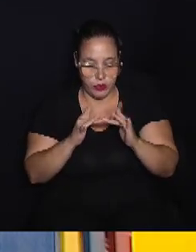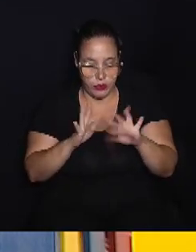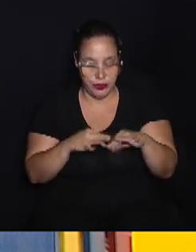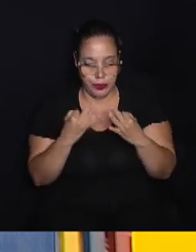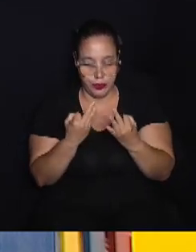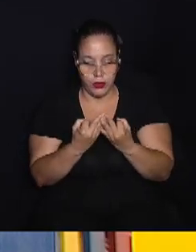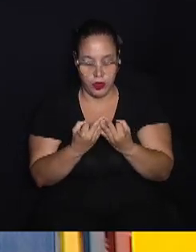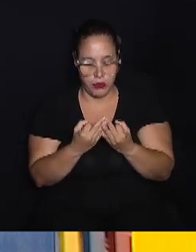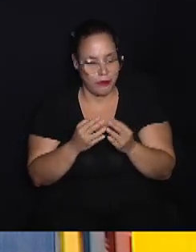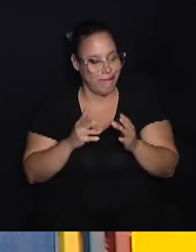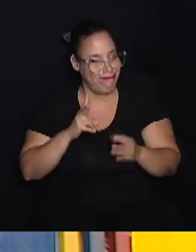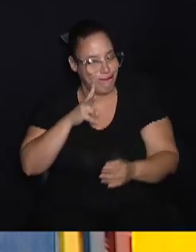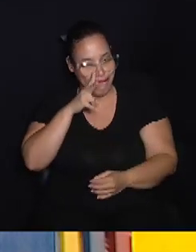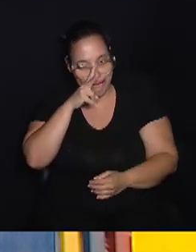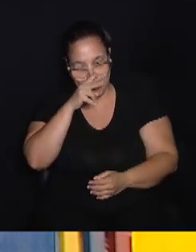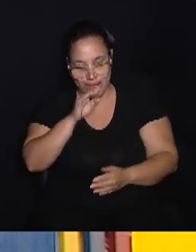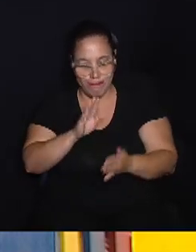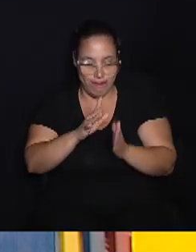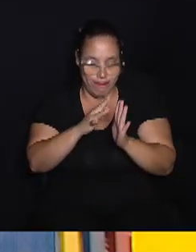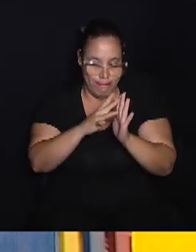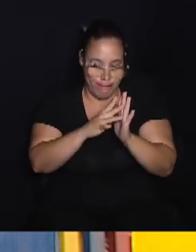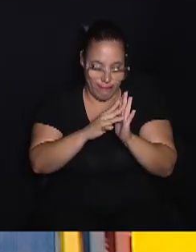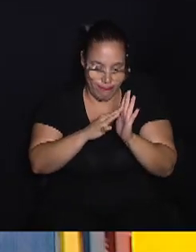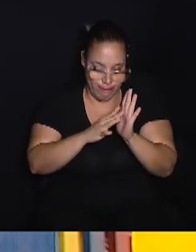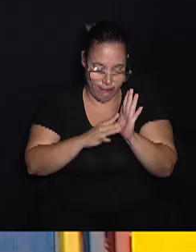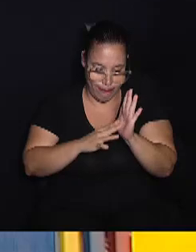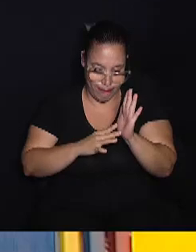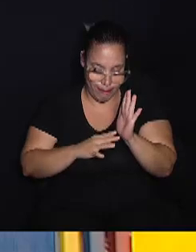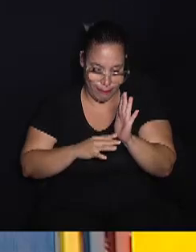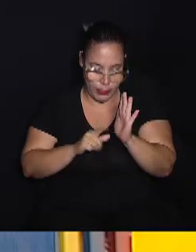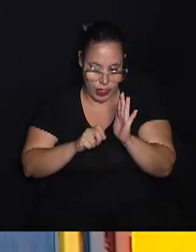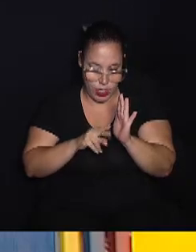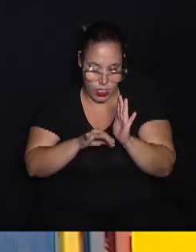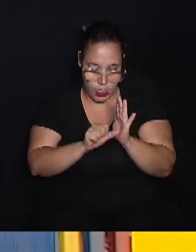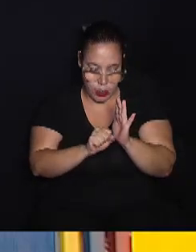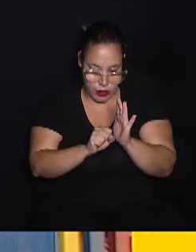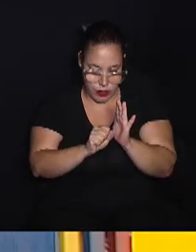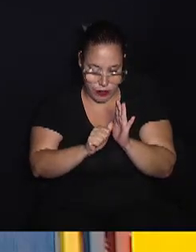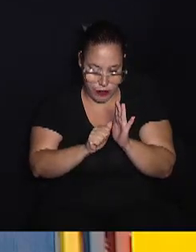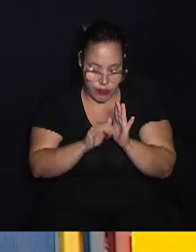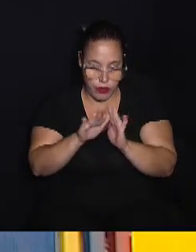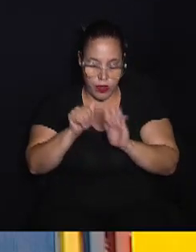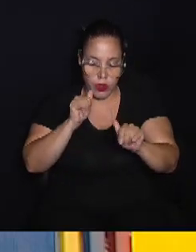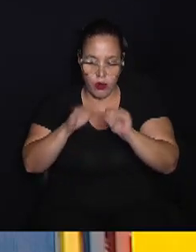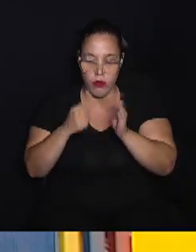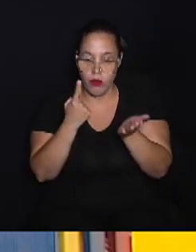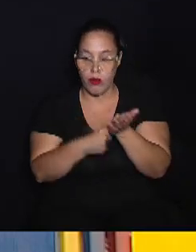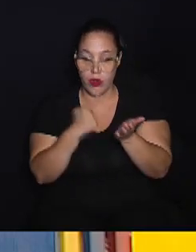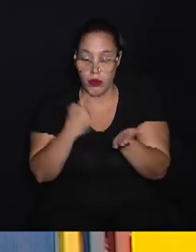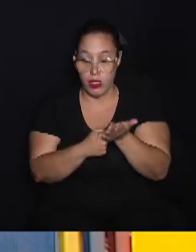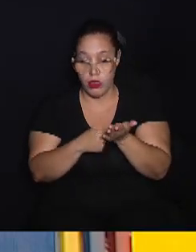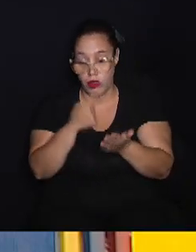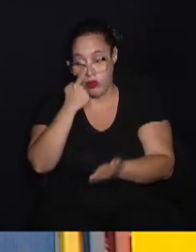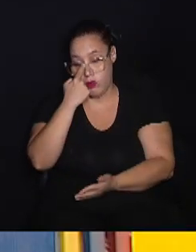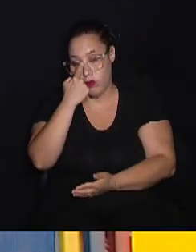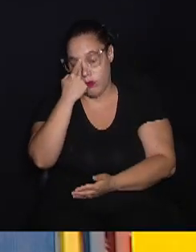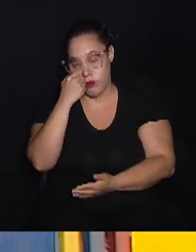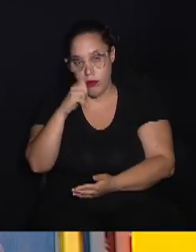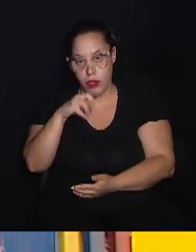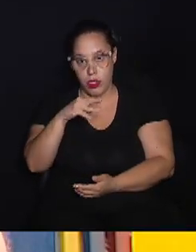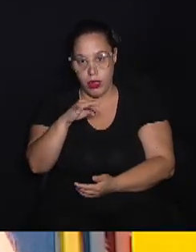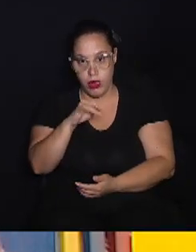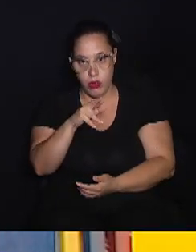seguindo rigorosamente a ordem da classificação das Crianças na lista classificatória paraa chamada paraa matrícula né as matrículas são